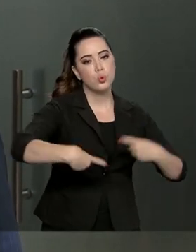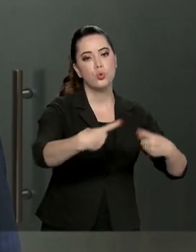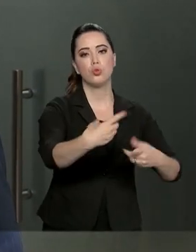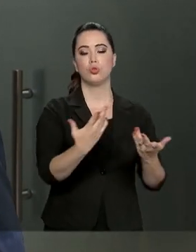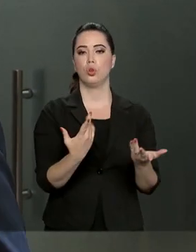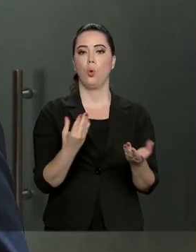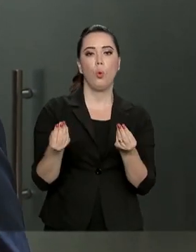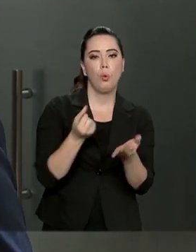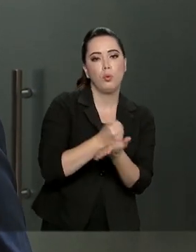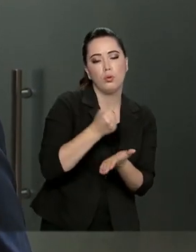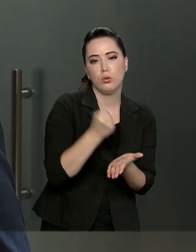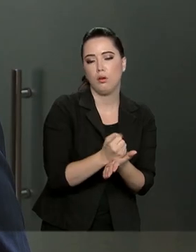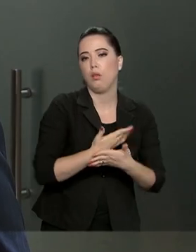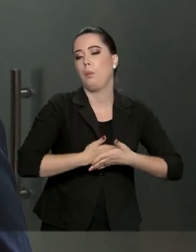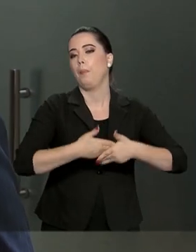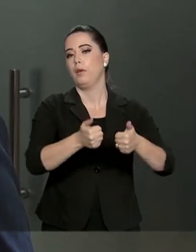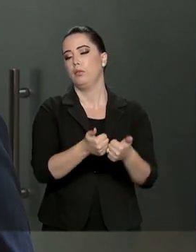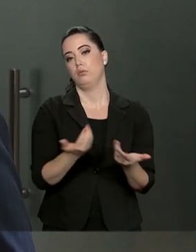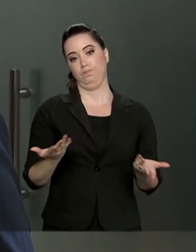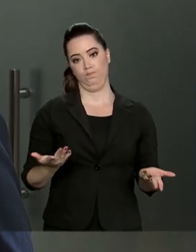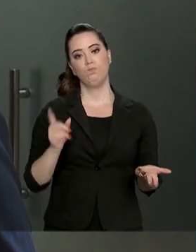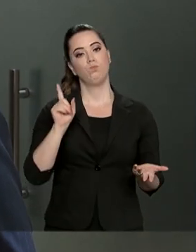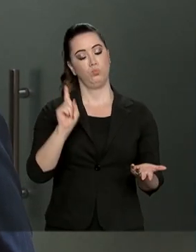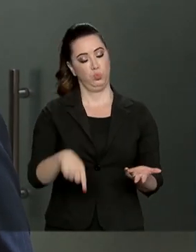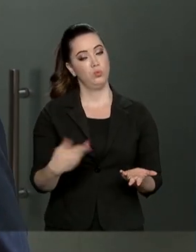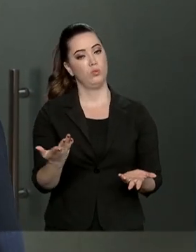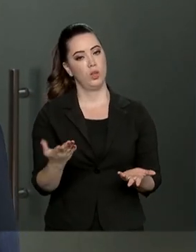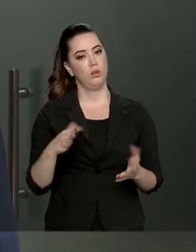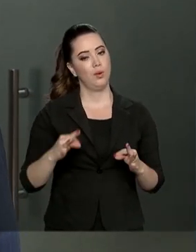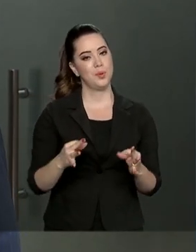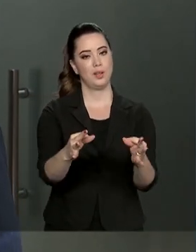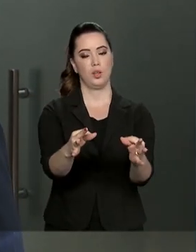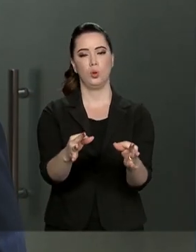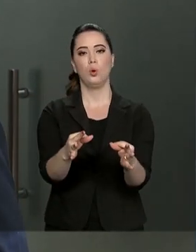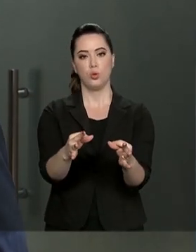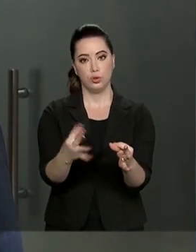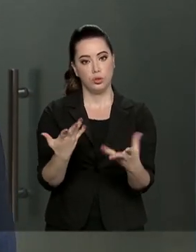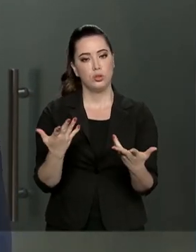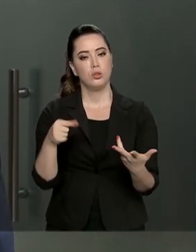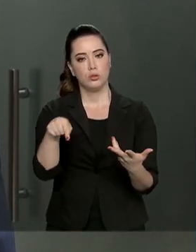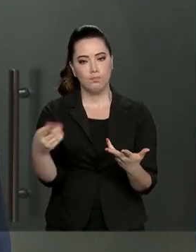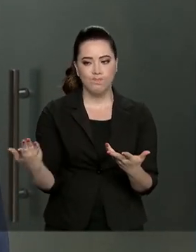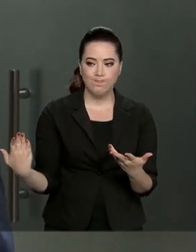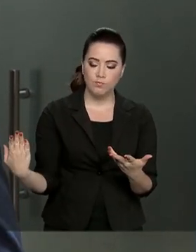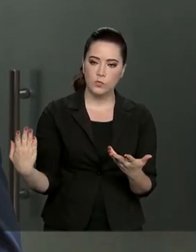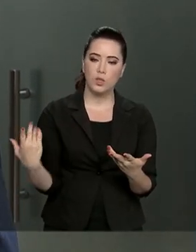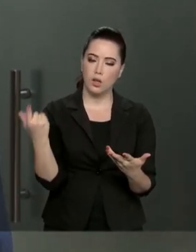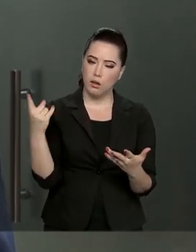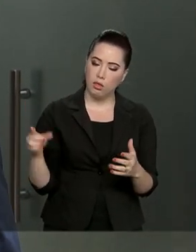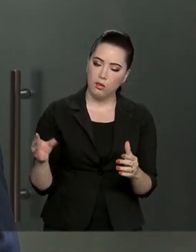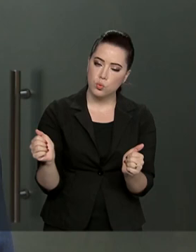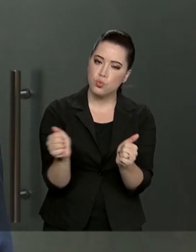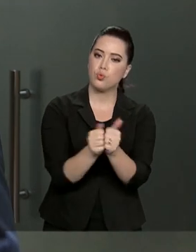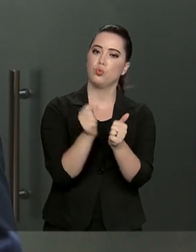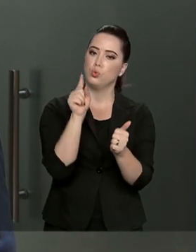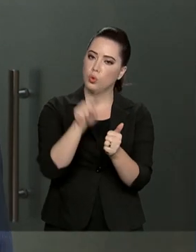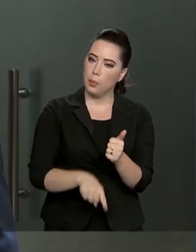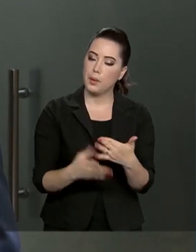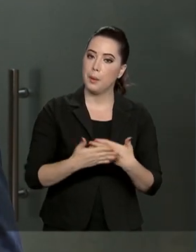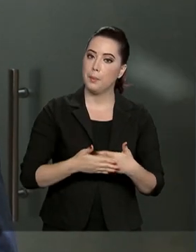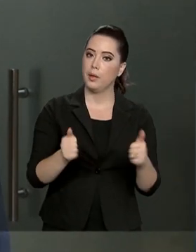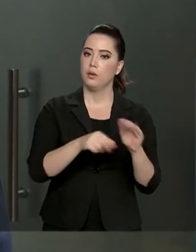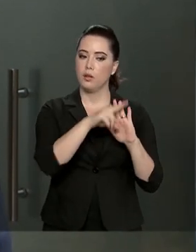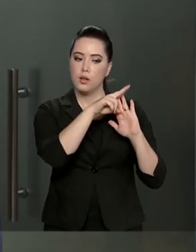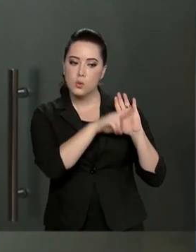cumprimento dos contratos em outras bases. Então é a tecnologia de informação vindo ao encontro da